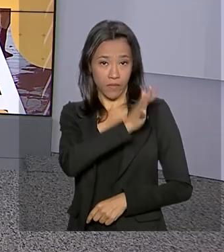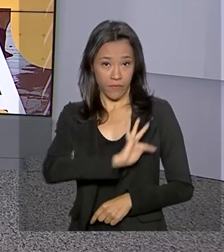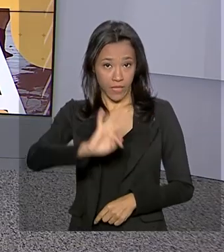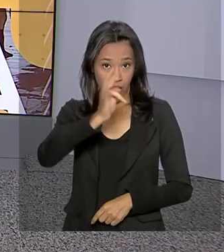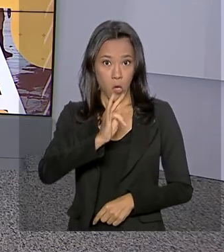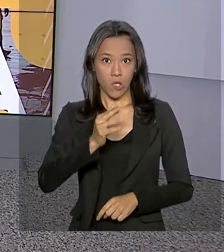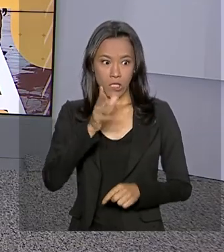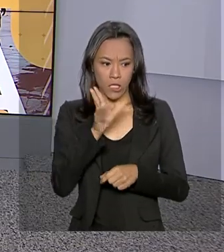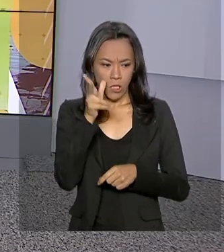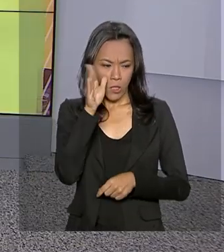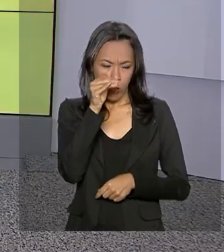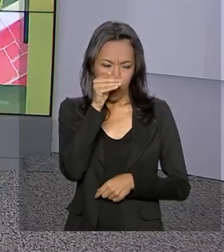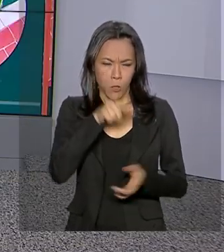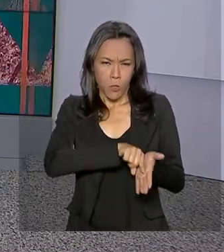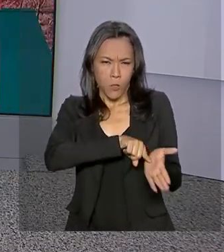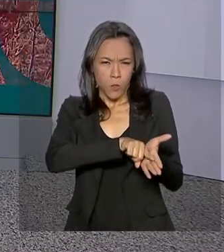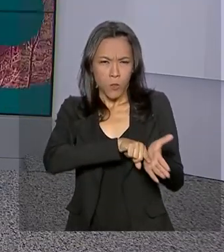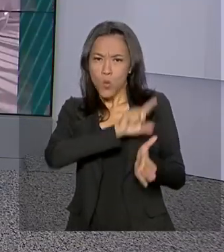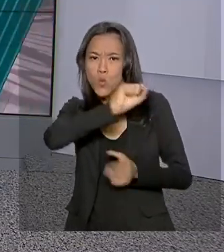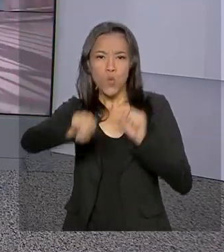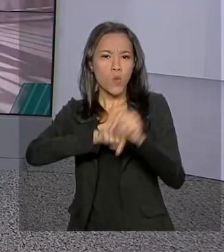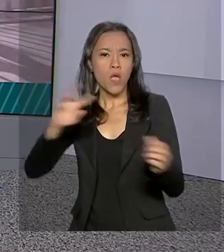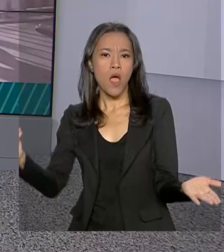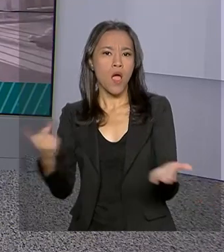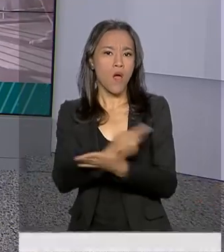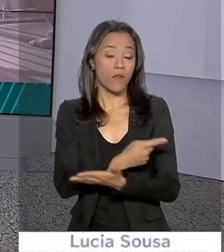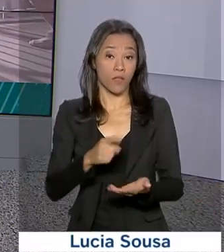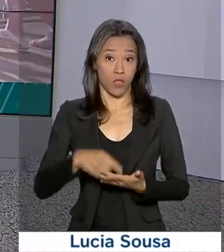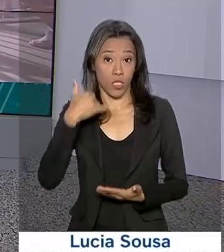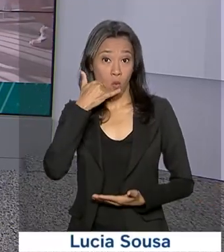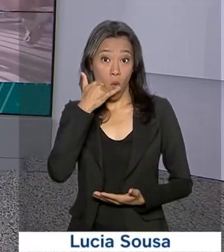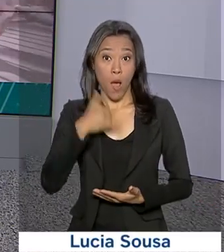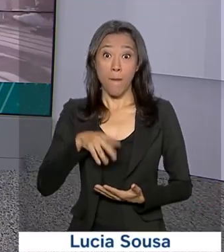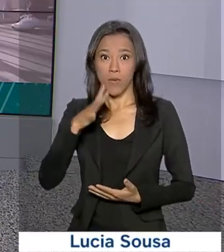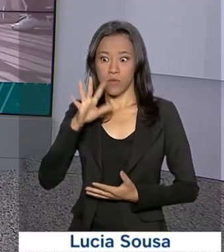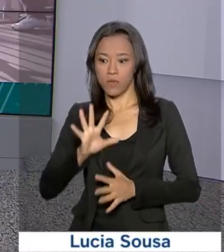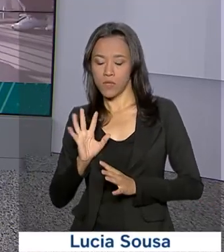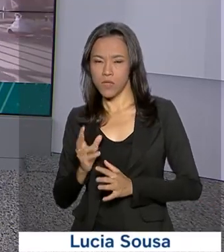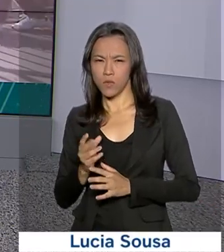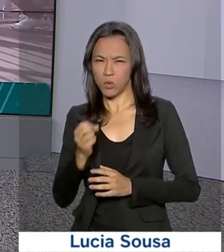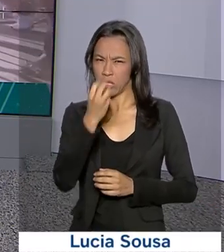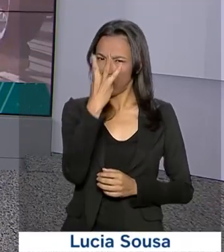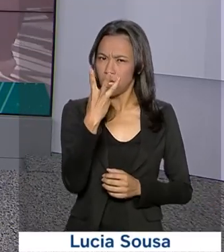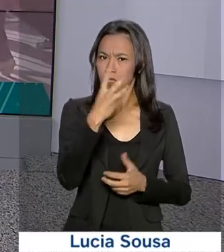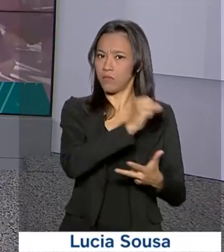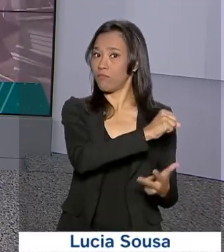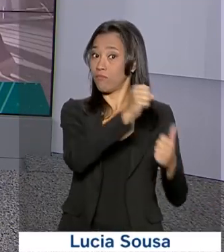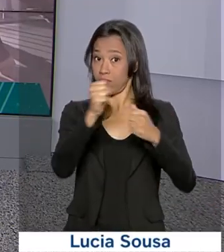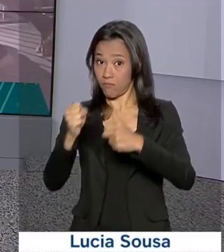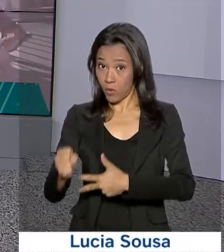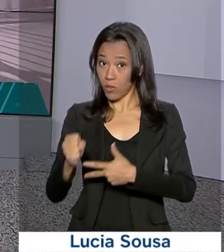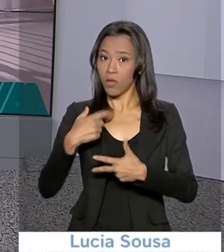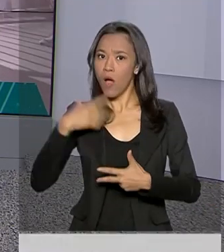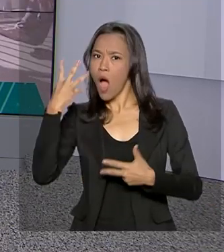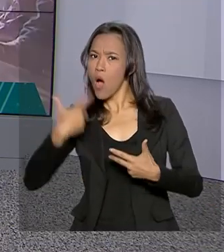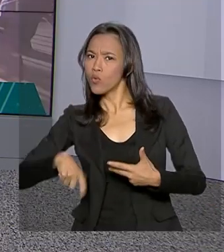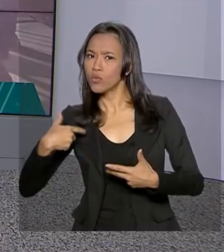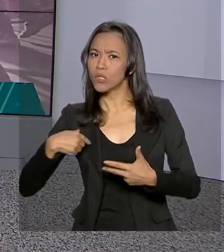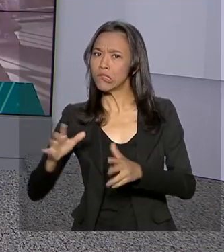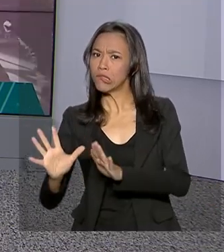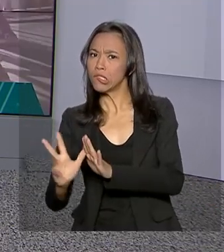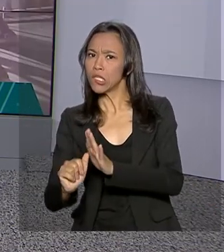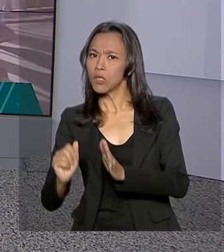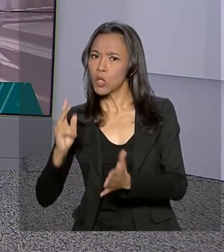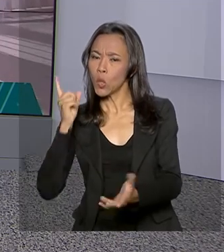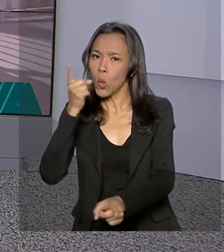reforça investigação sobre invasão de celulares de autoridades dos três poderes quer saber de onde vem o dinheiro encontrado nas